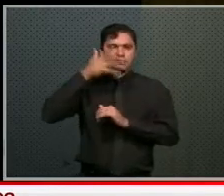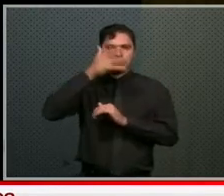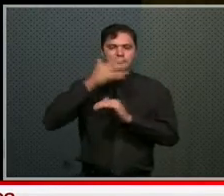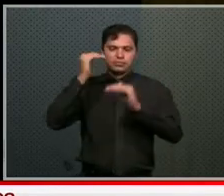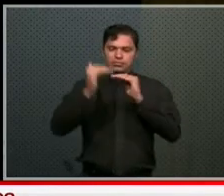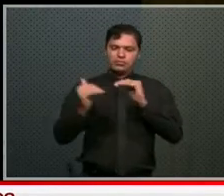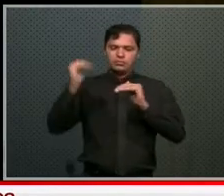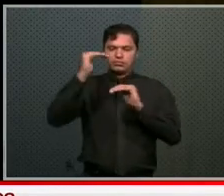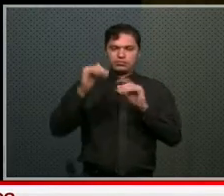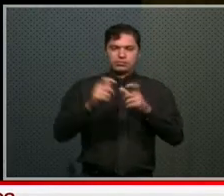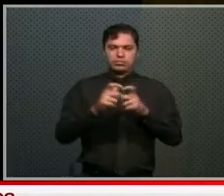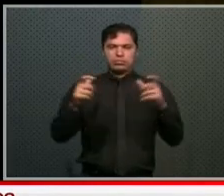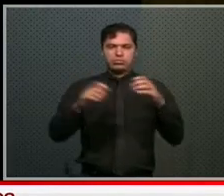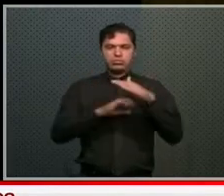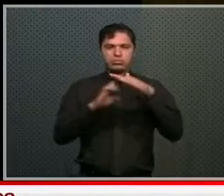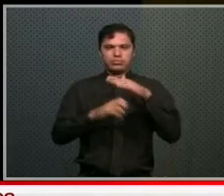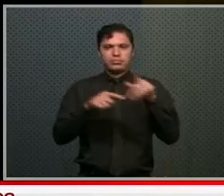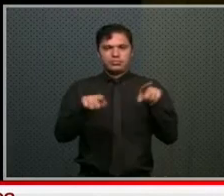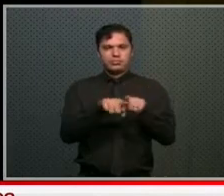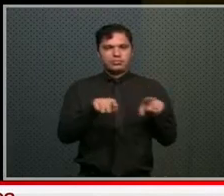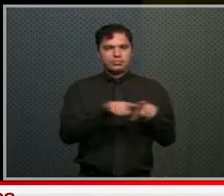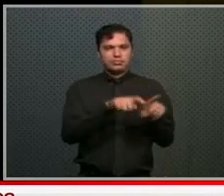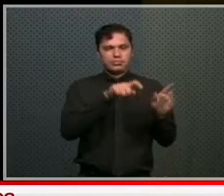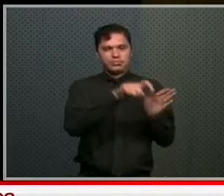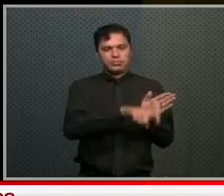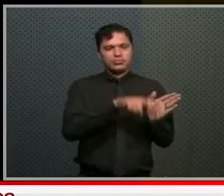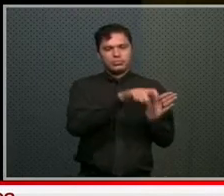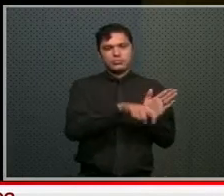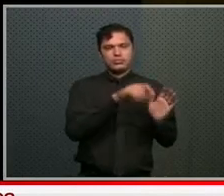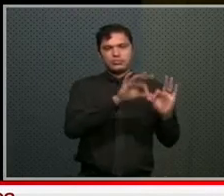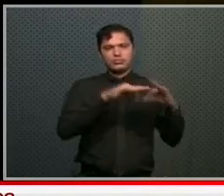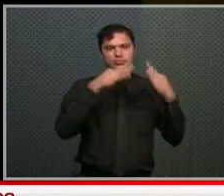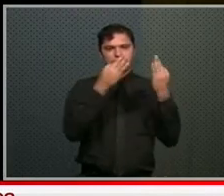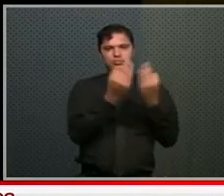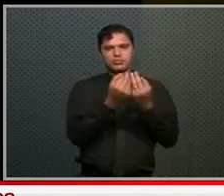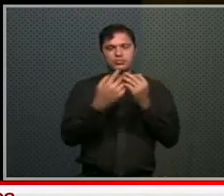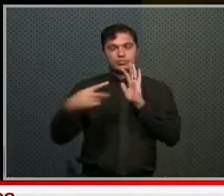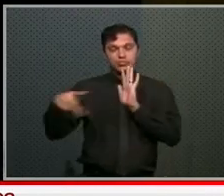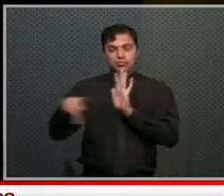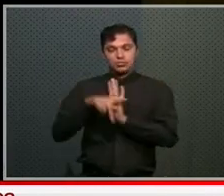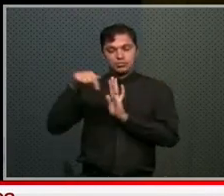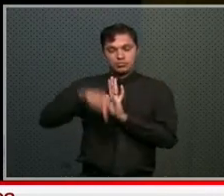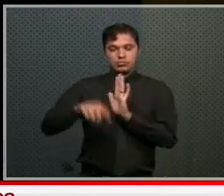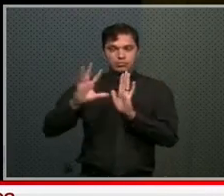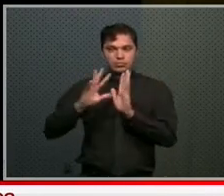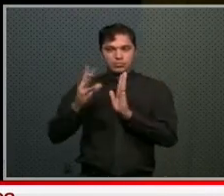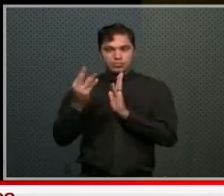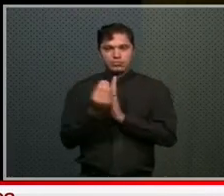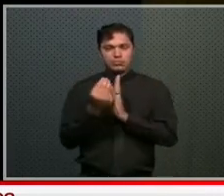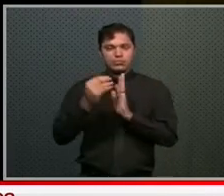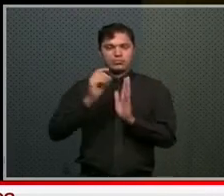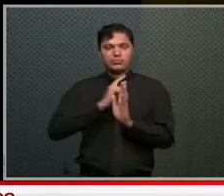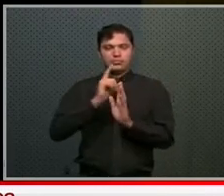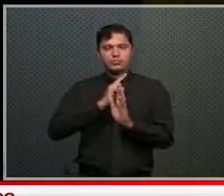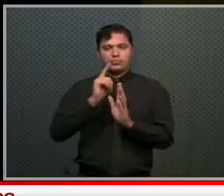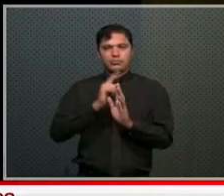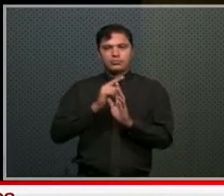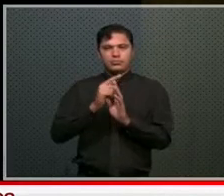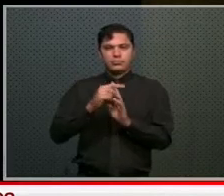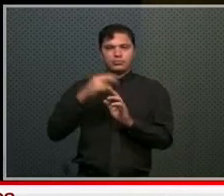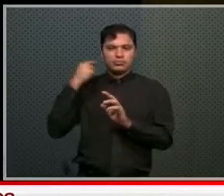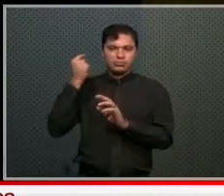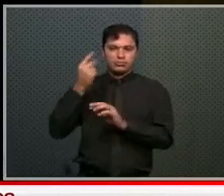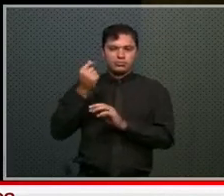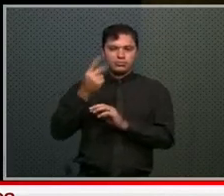para agricultura familiar e em particular para Amazônia carrega um peso histórico pela importância